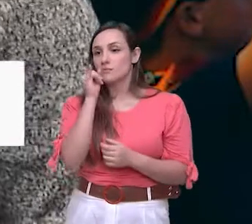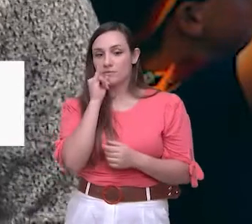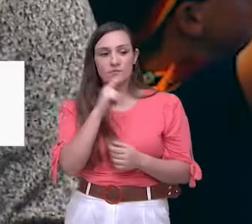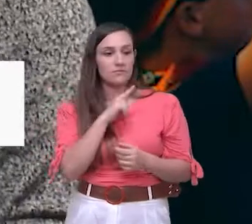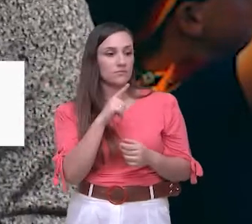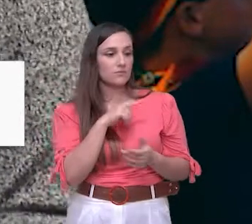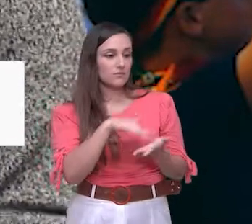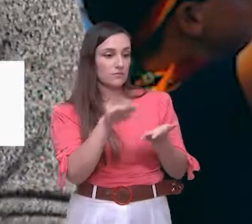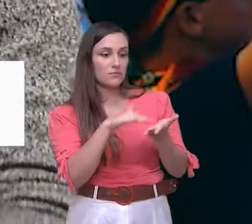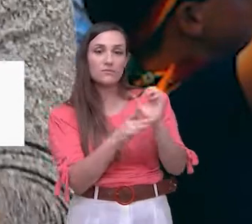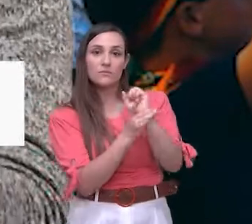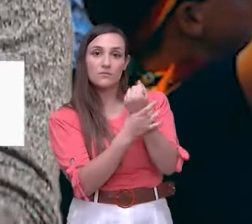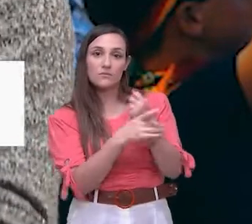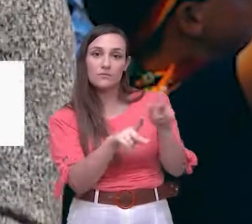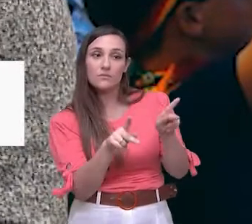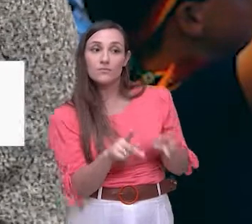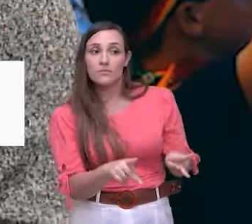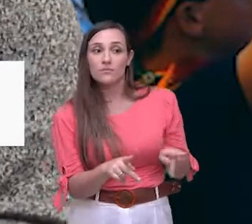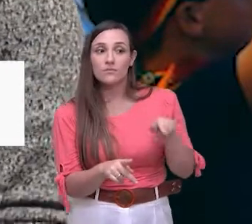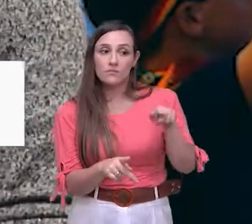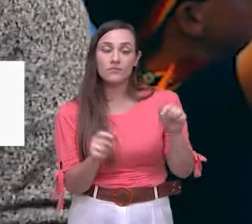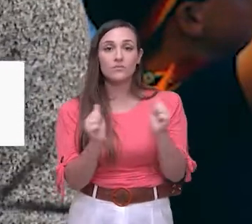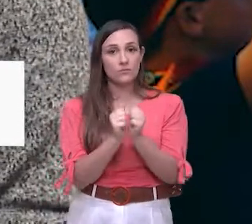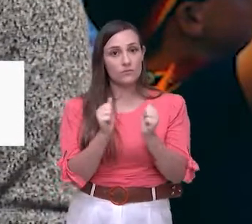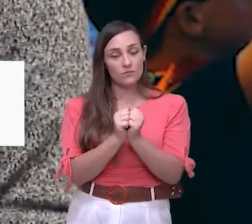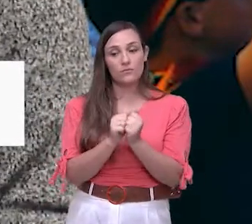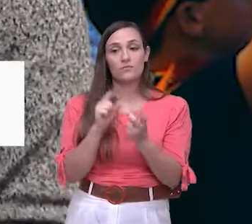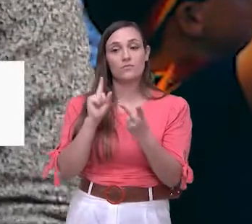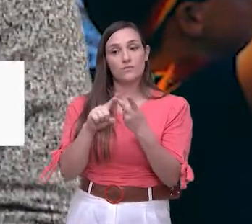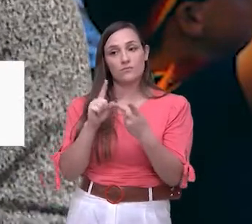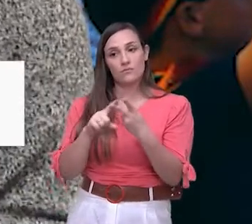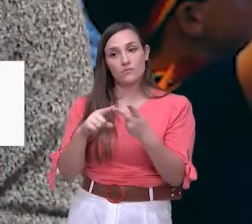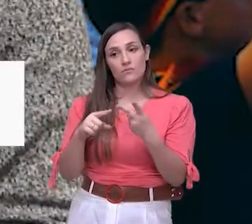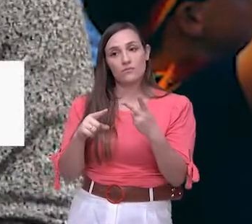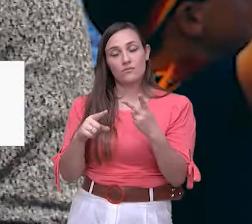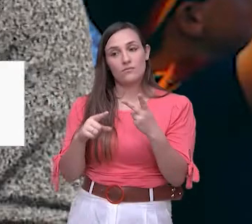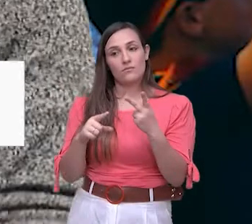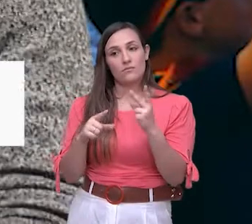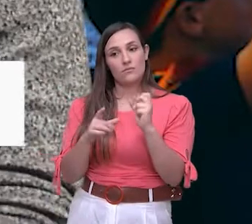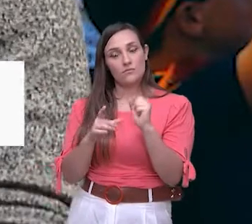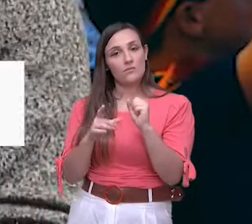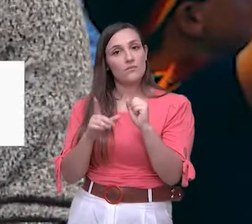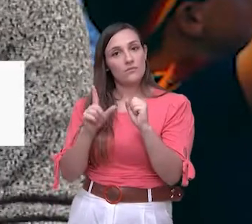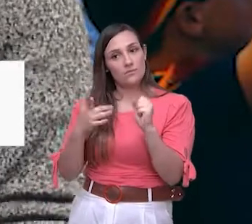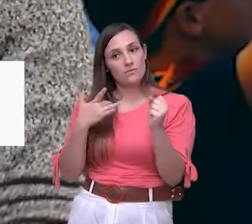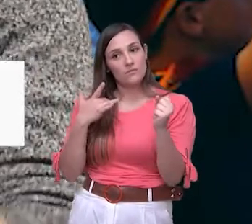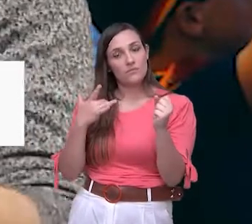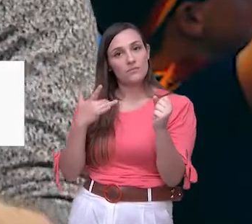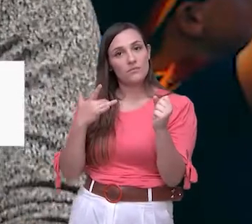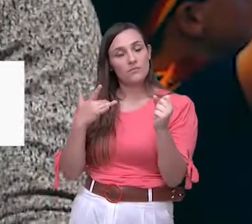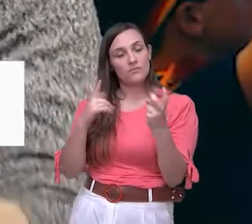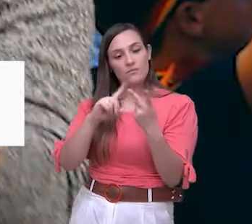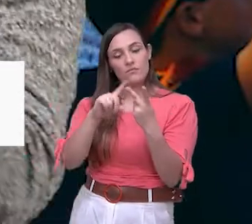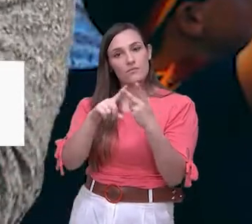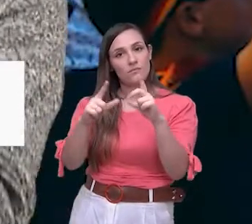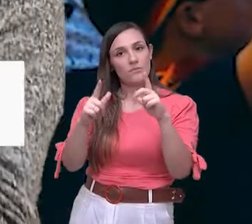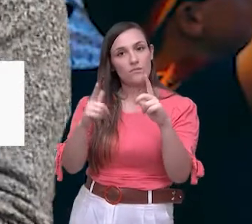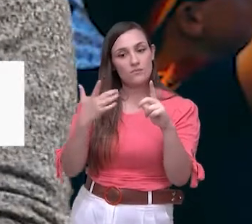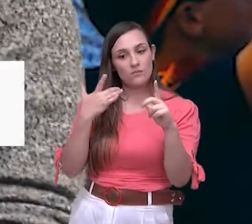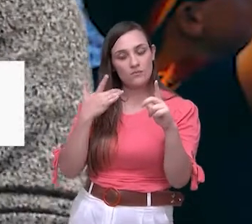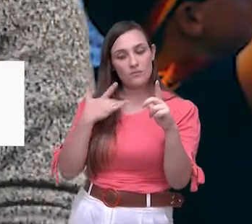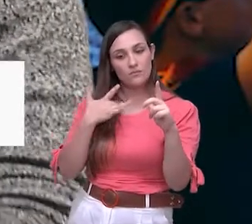com o pessoal da segurança pública é importante que ajuda a gente já teve junto com o pessoal da Saúde porque às vezes o pessoal